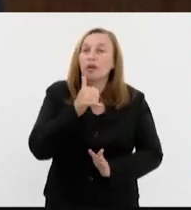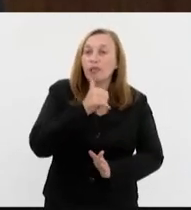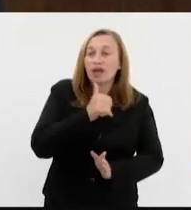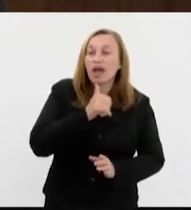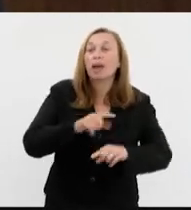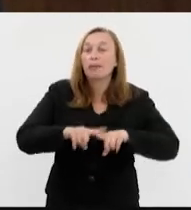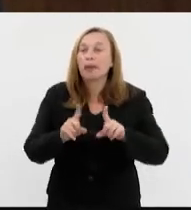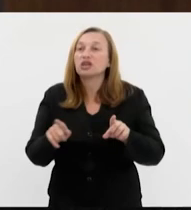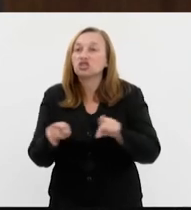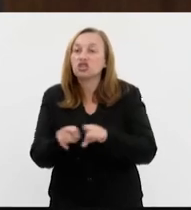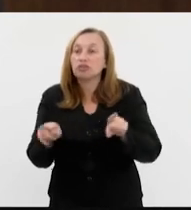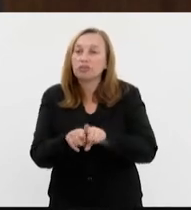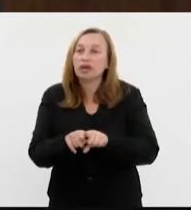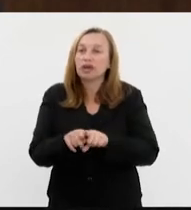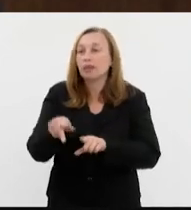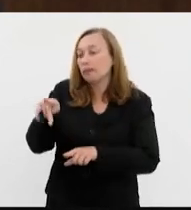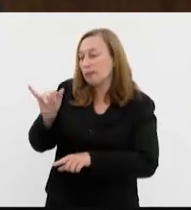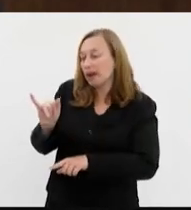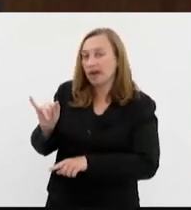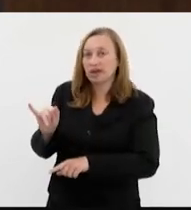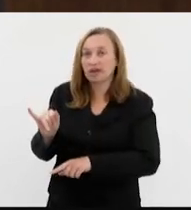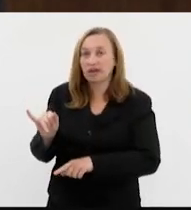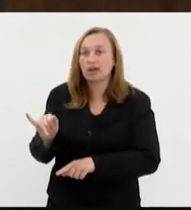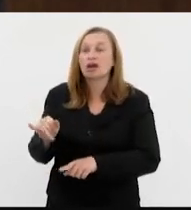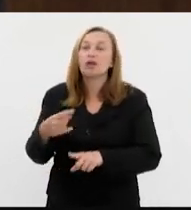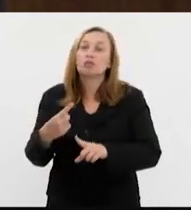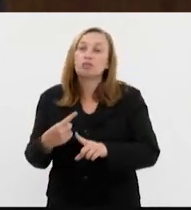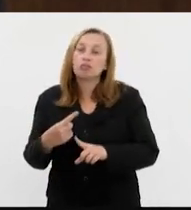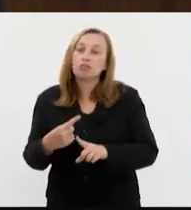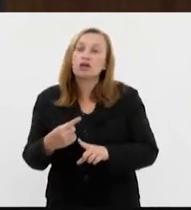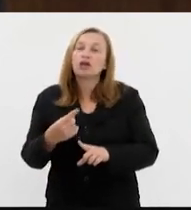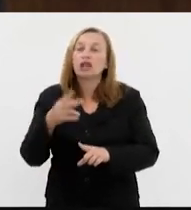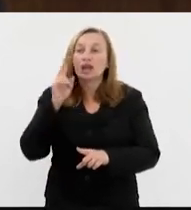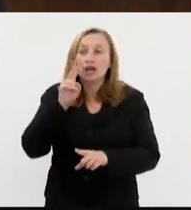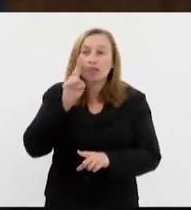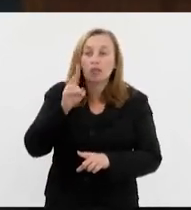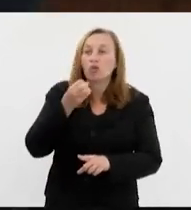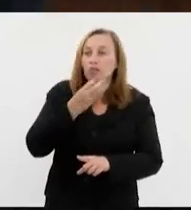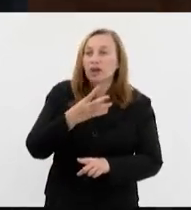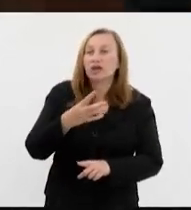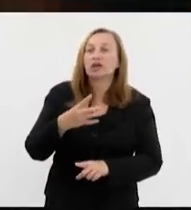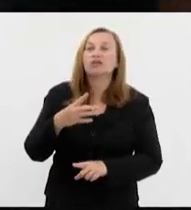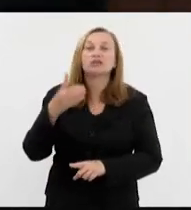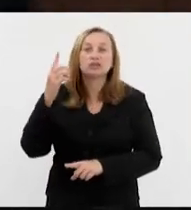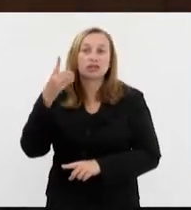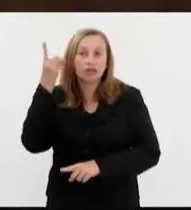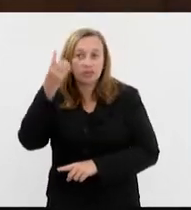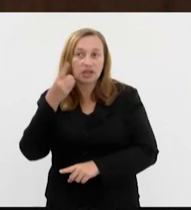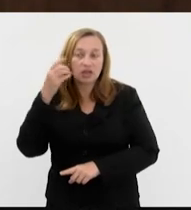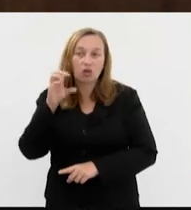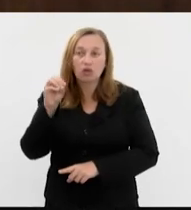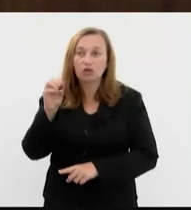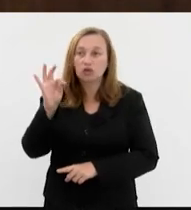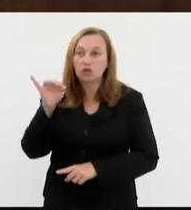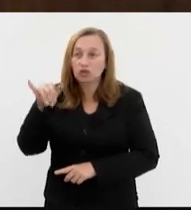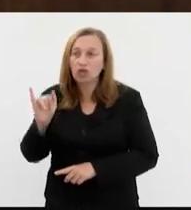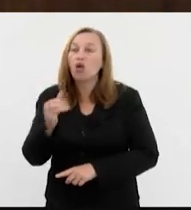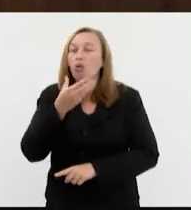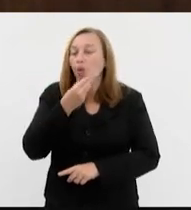mas licença paternidade, porque os homens, assim como lembrou bem o deputado Ottoni, os homens